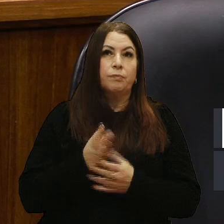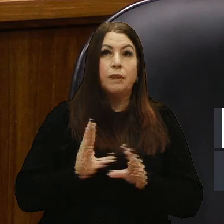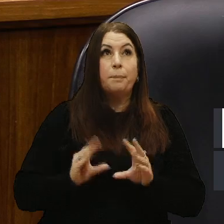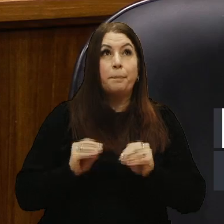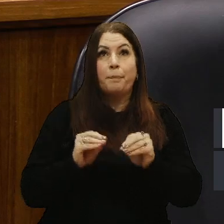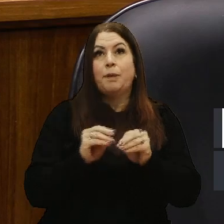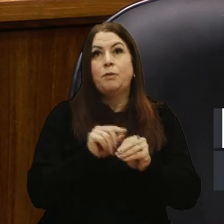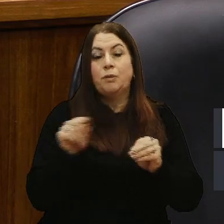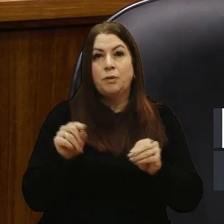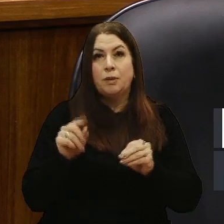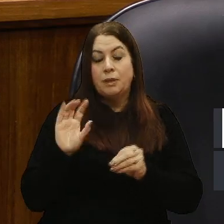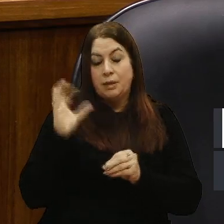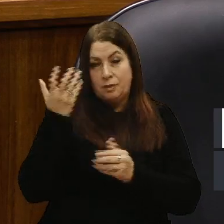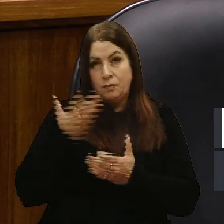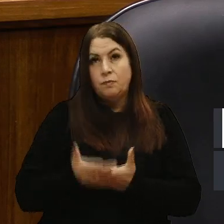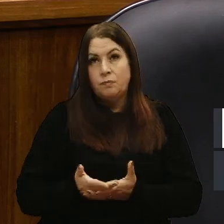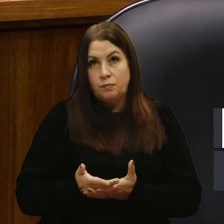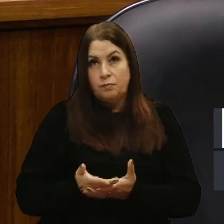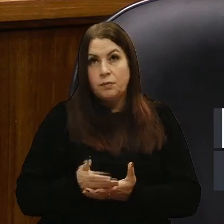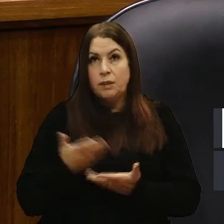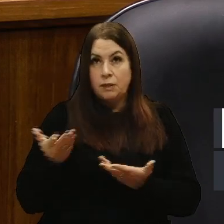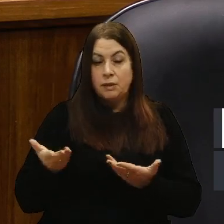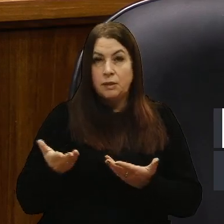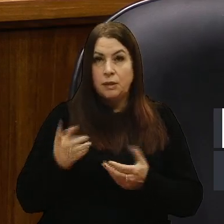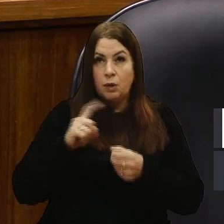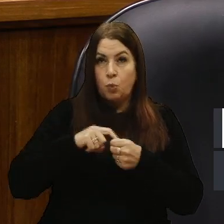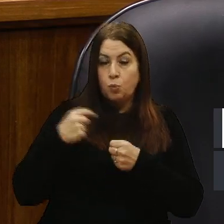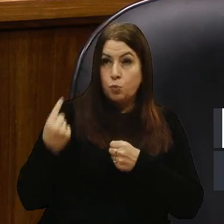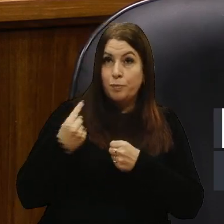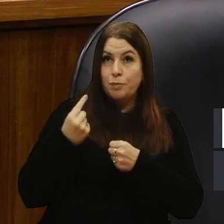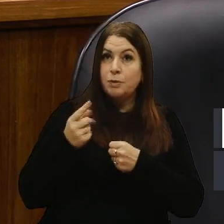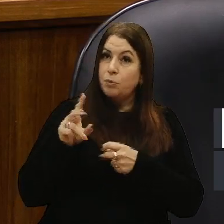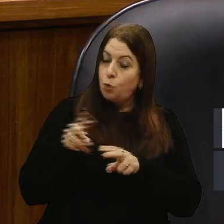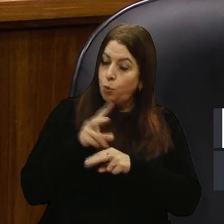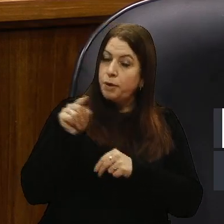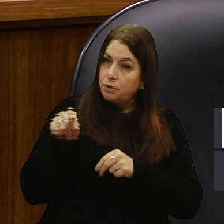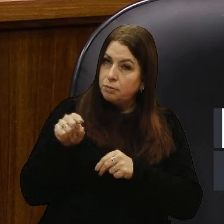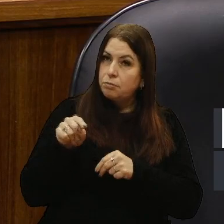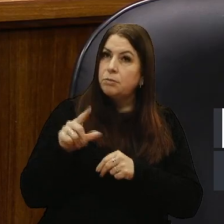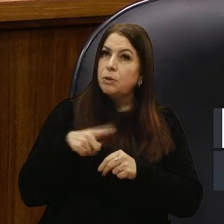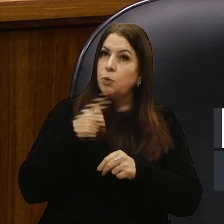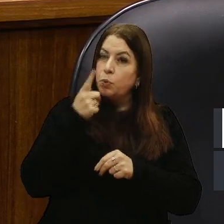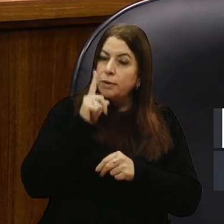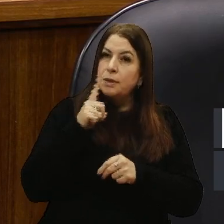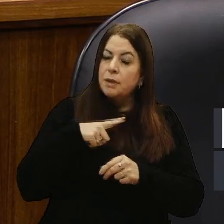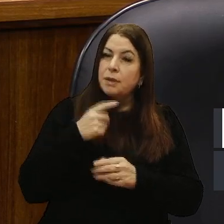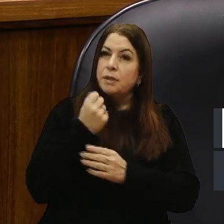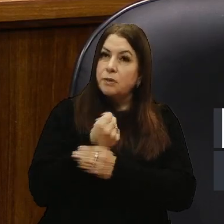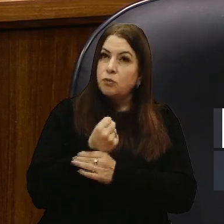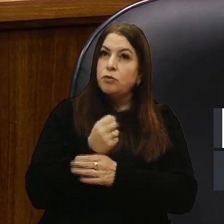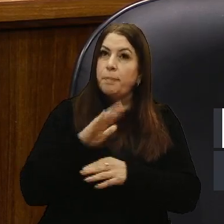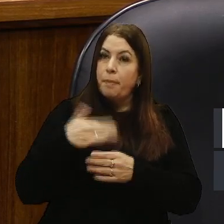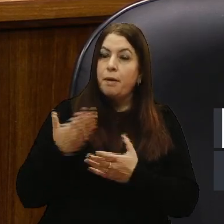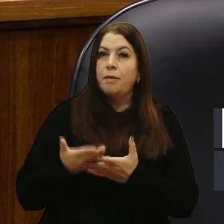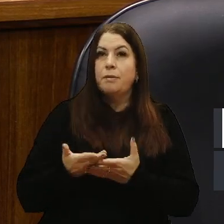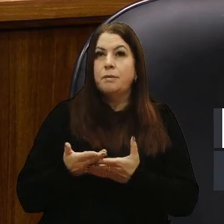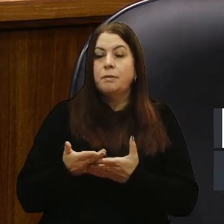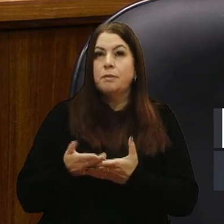intervir nas decisões. Então, a autonomia busca isso, busca a gente conseguir garantir ainda